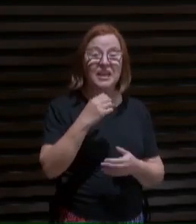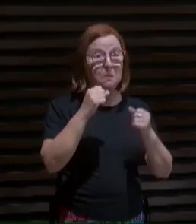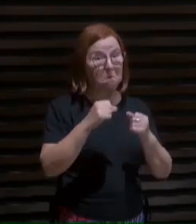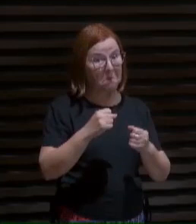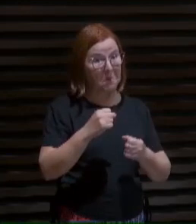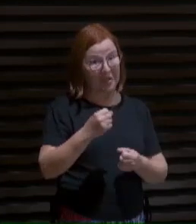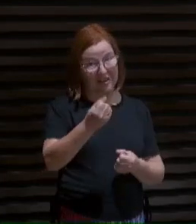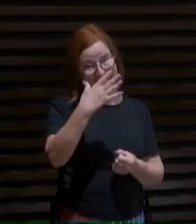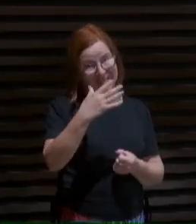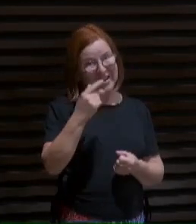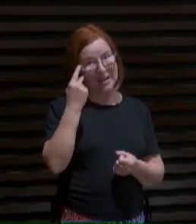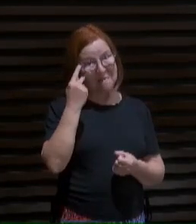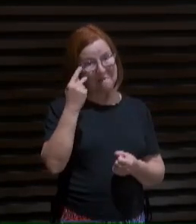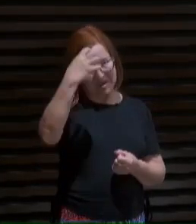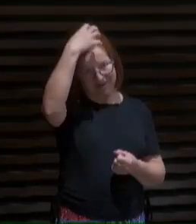rei.